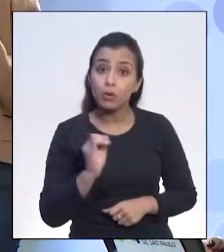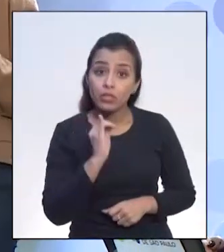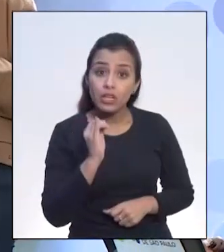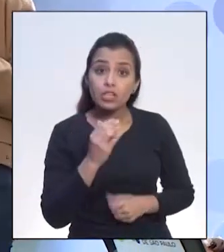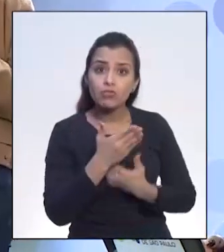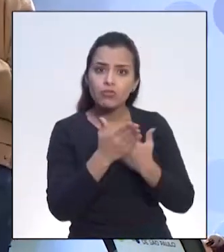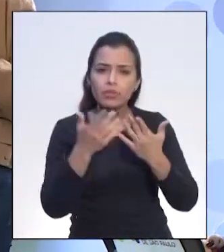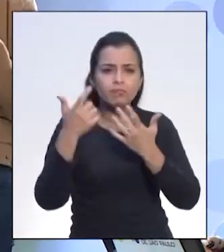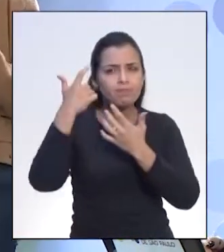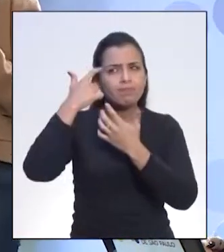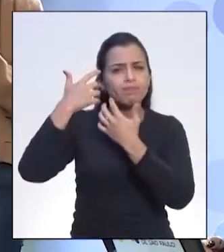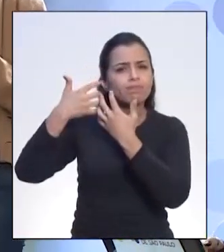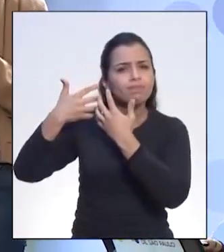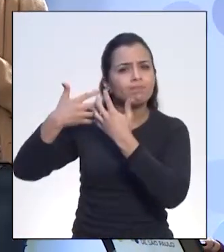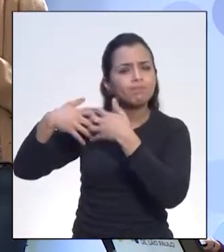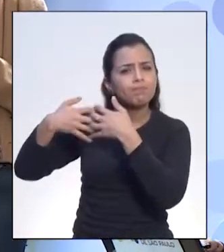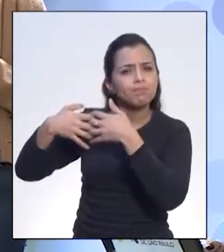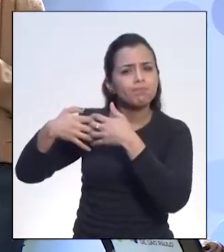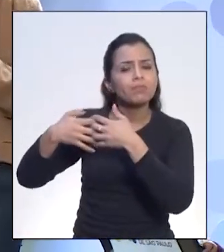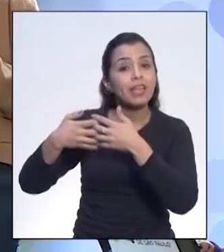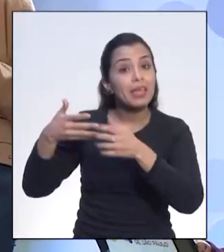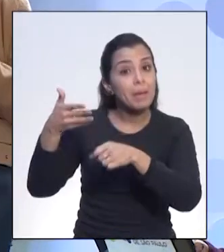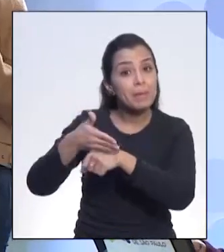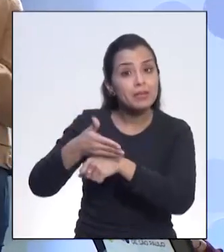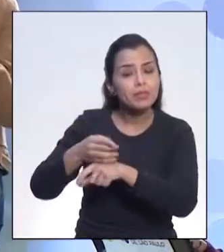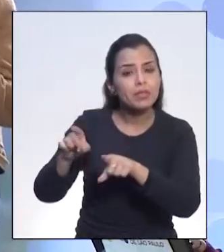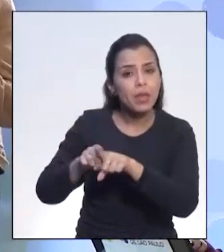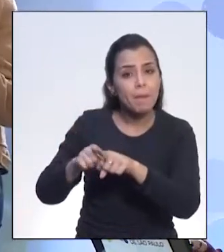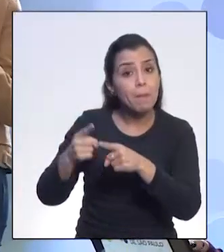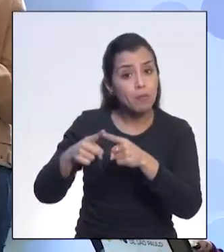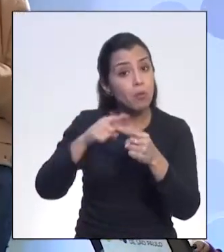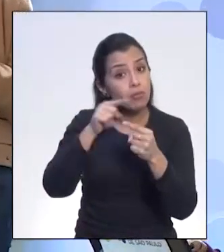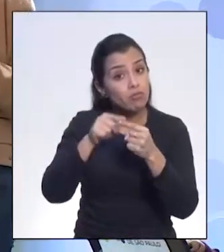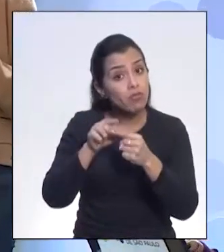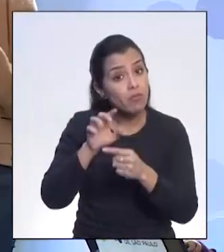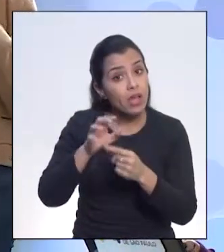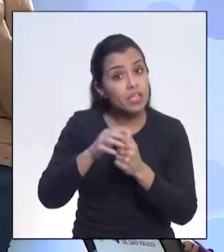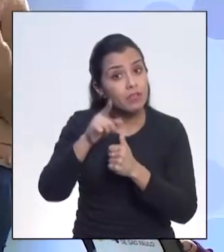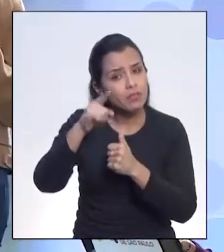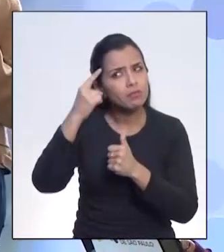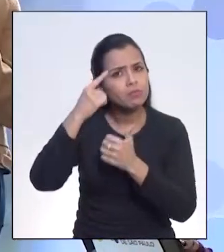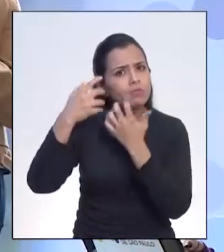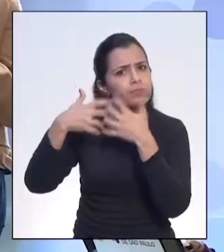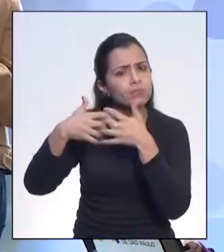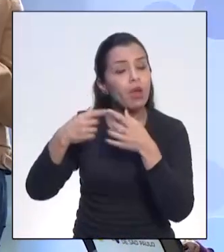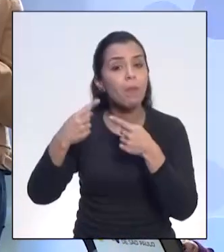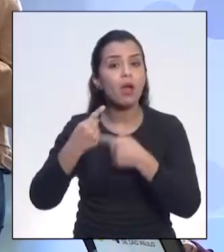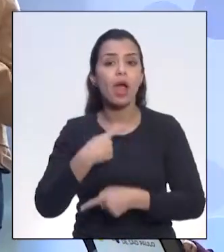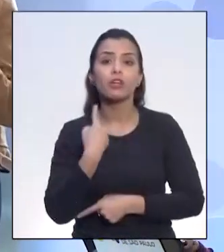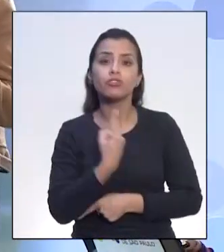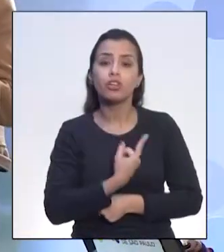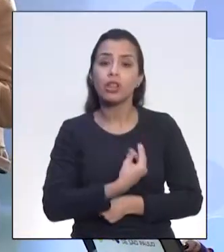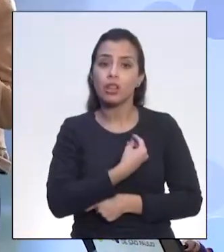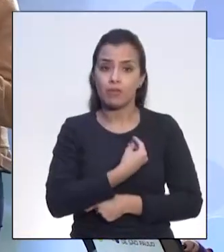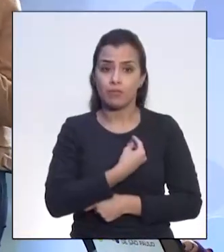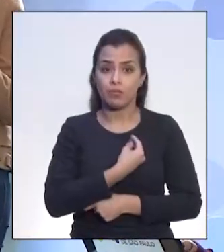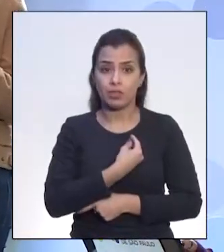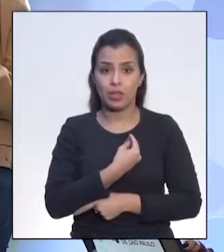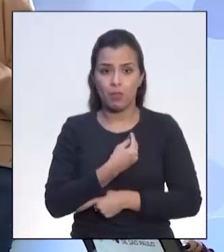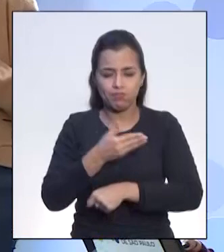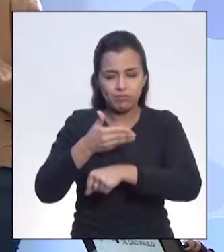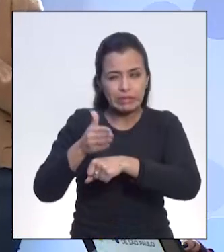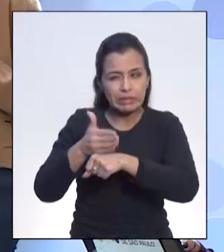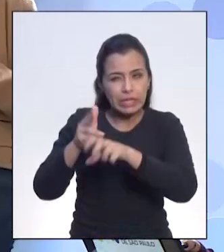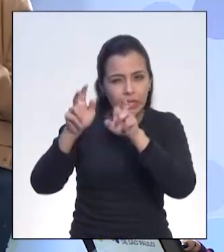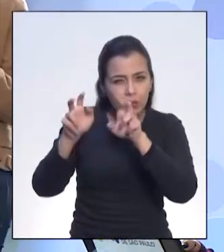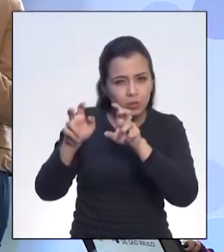essas reflexões e a participação de vocês, porque o objetivo é esse. Nós estamos dentro aqui de uma habilidade que faz com que